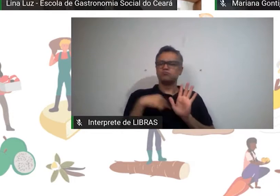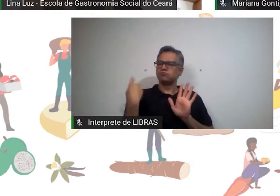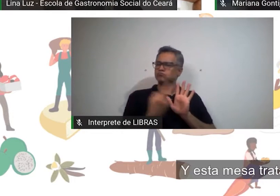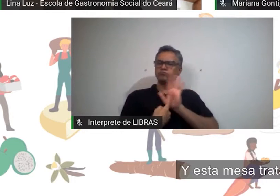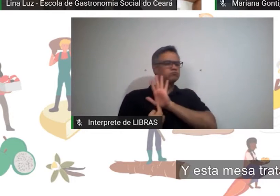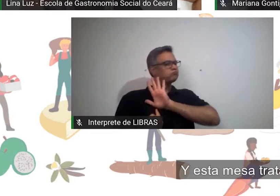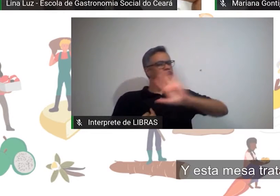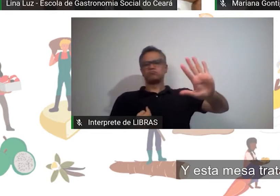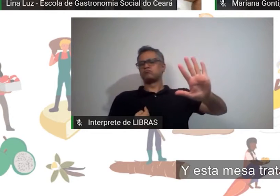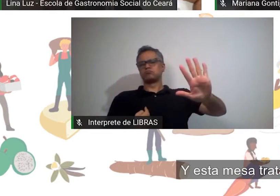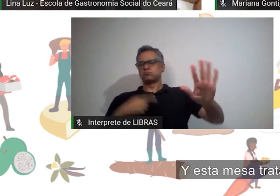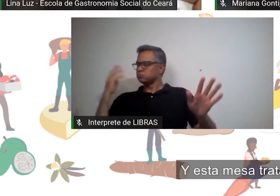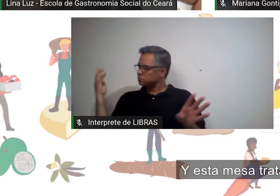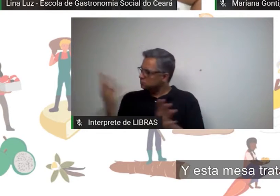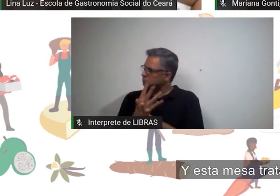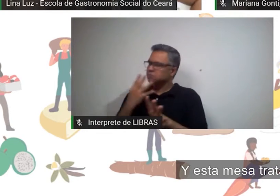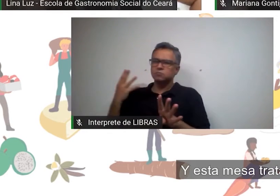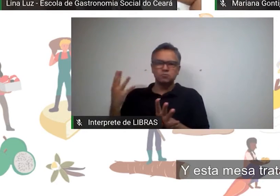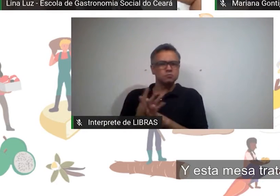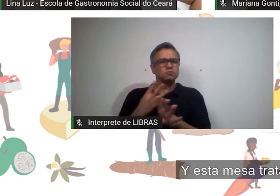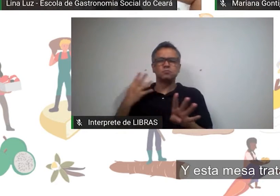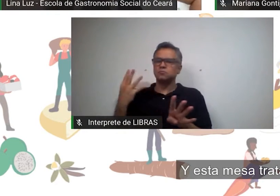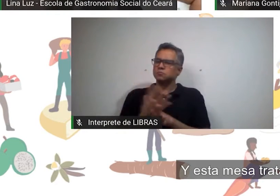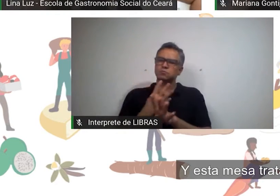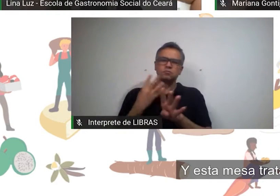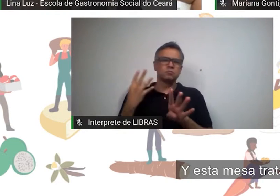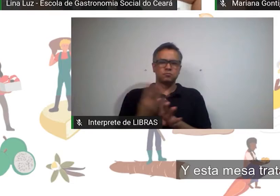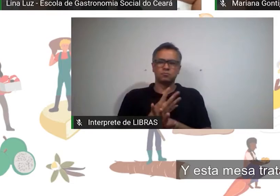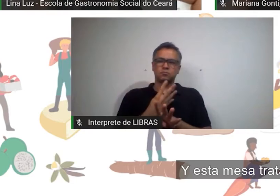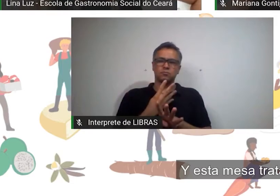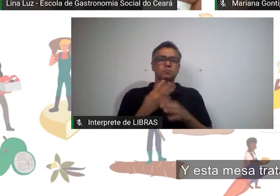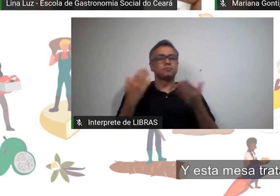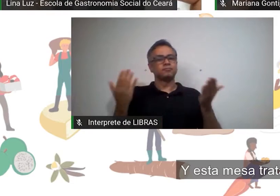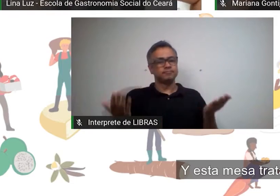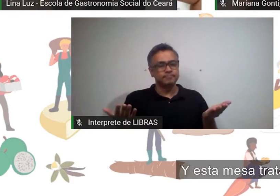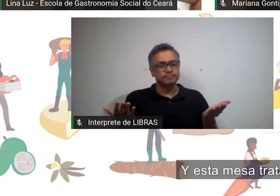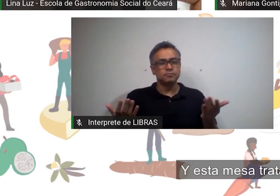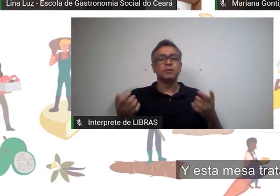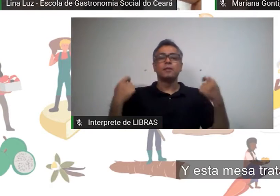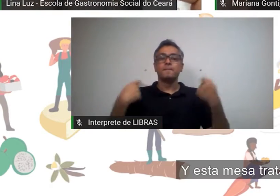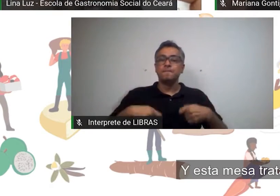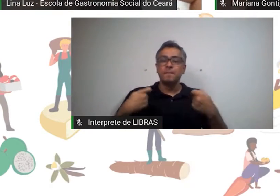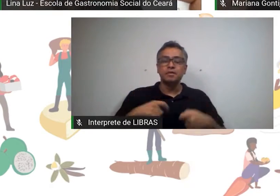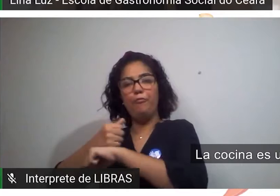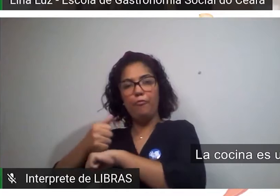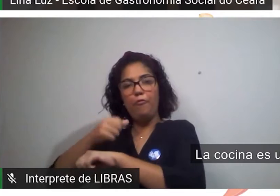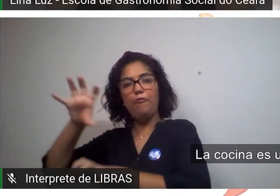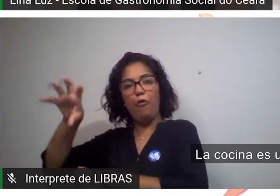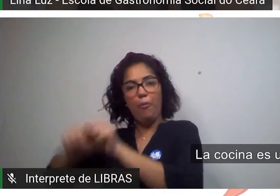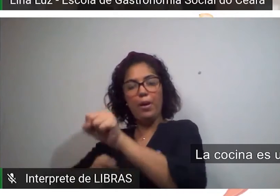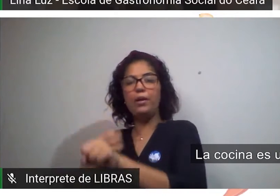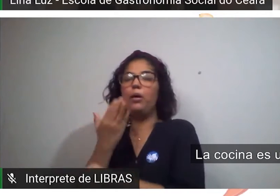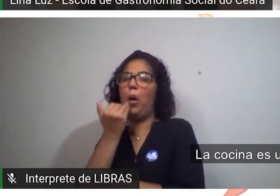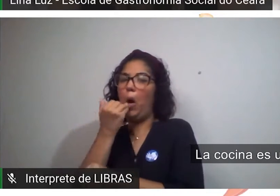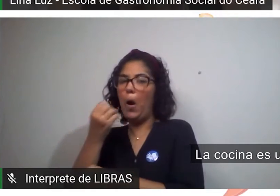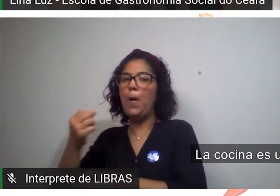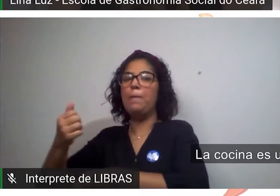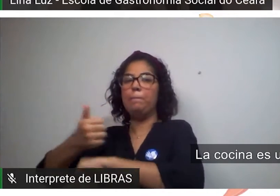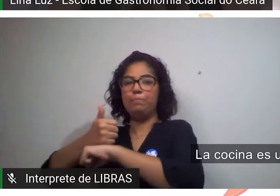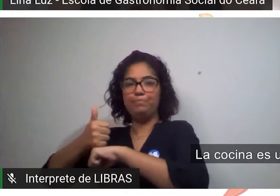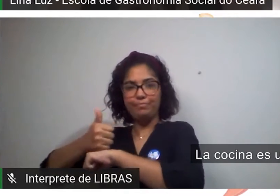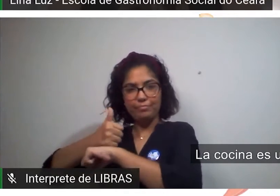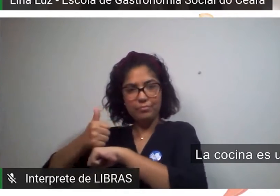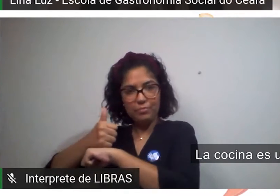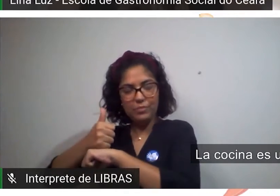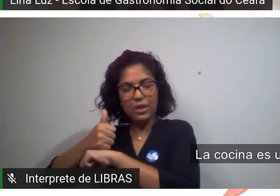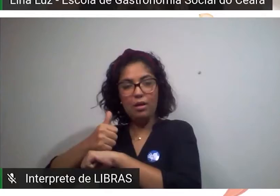jeito. É o jeito. E essa mesa trata disso. Trata de resistência. A cozinha é um ambiente